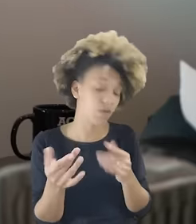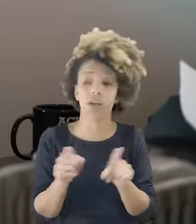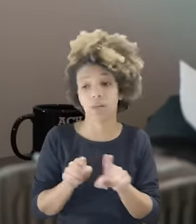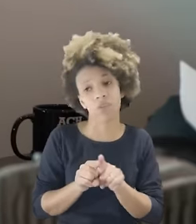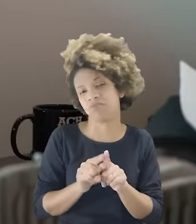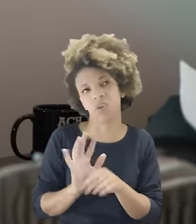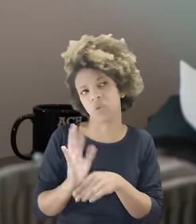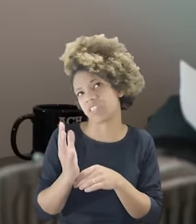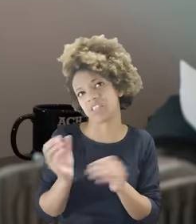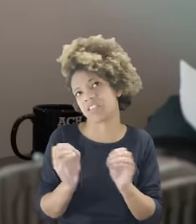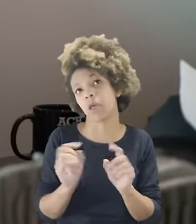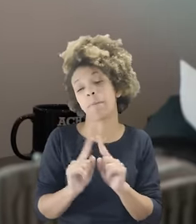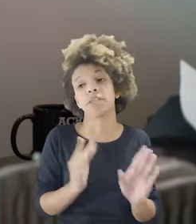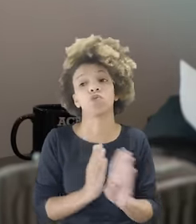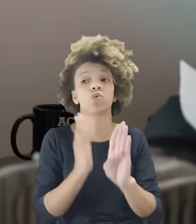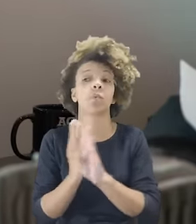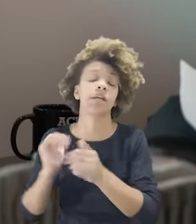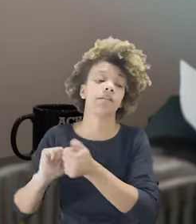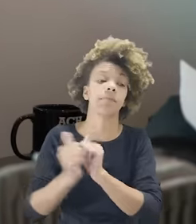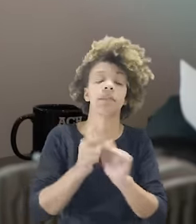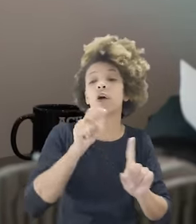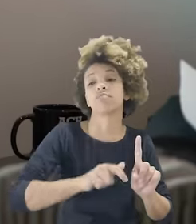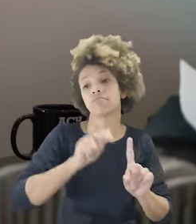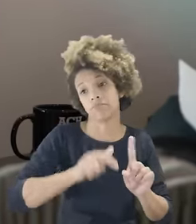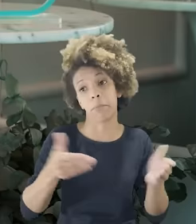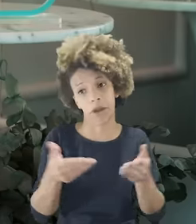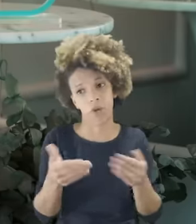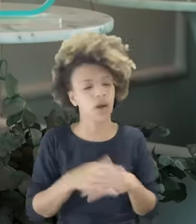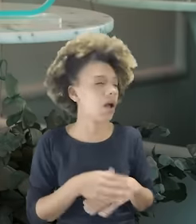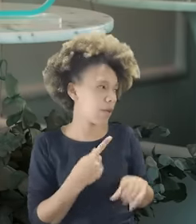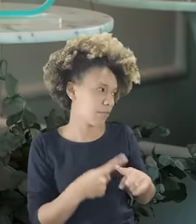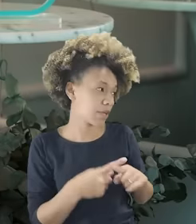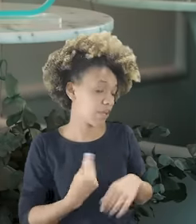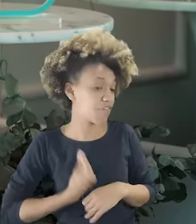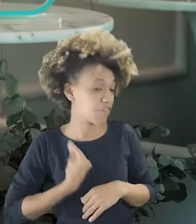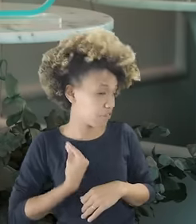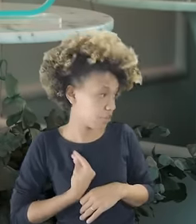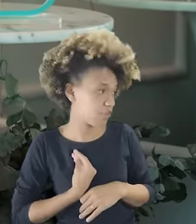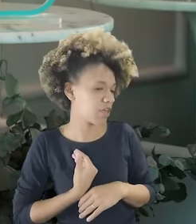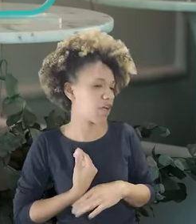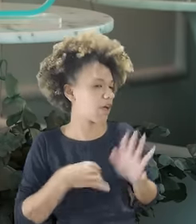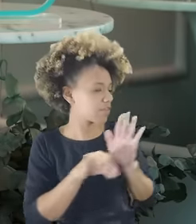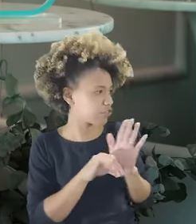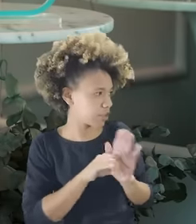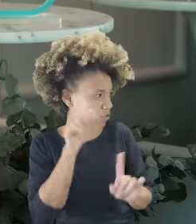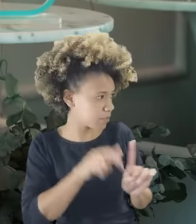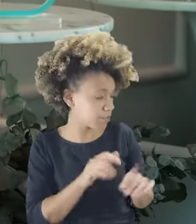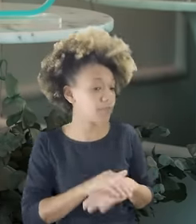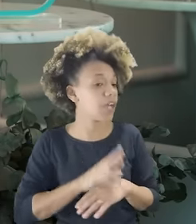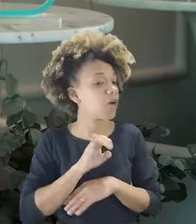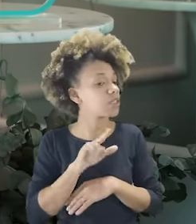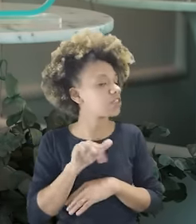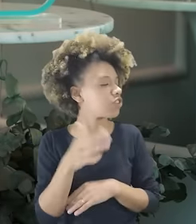acho que não rolaria tanto acho que a gente descobriu como fazer o personagem para agora porque você vive a vida do personagem ele é doutora